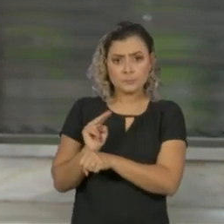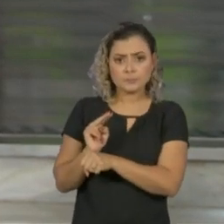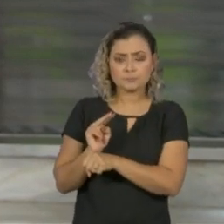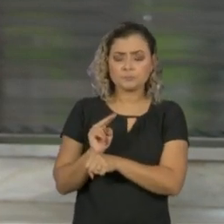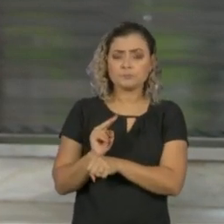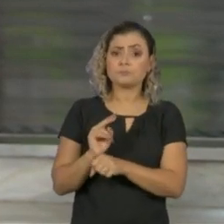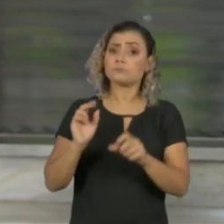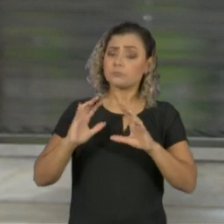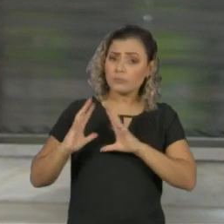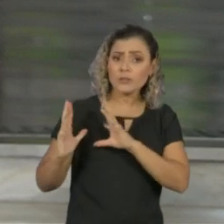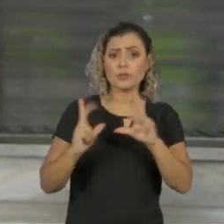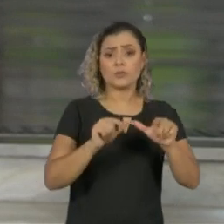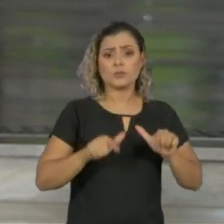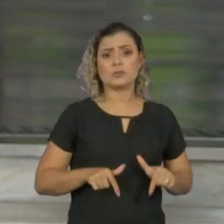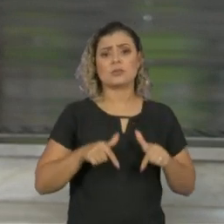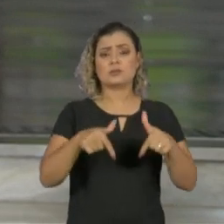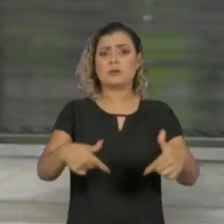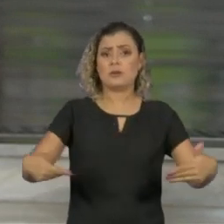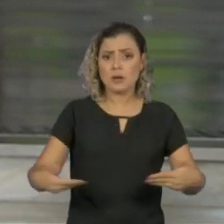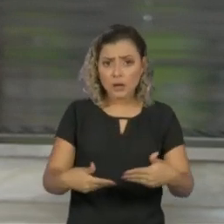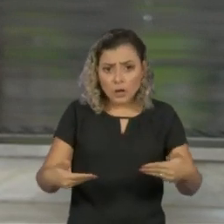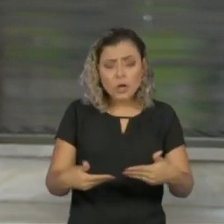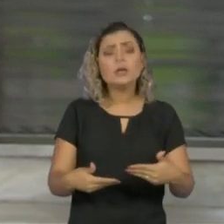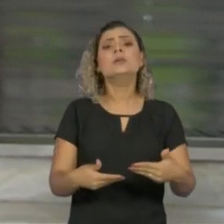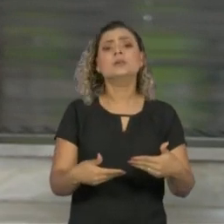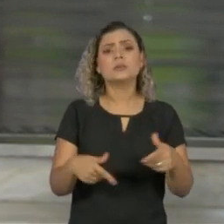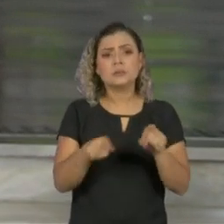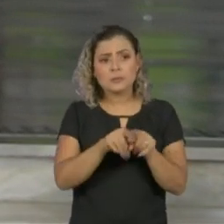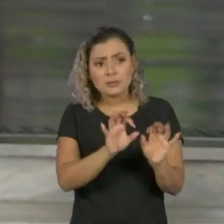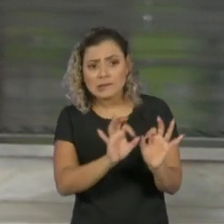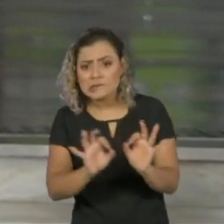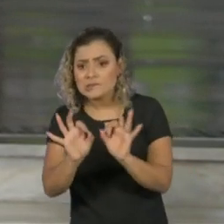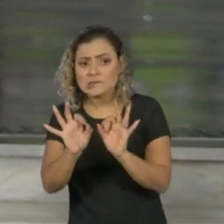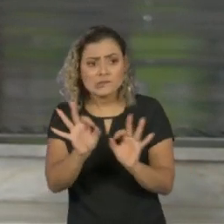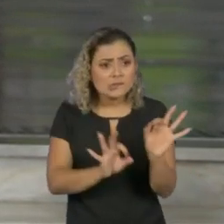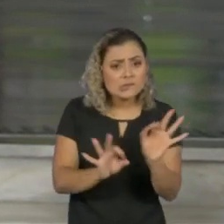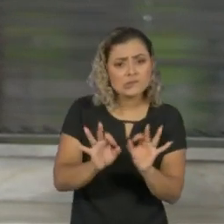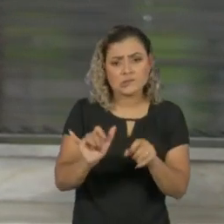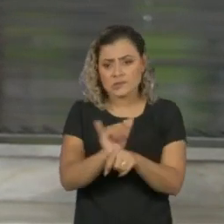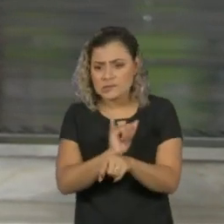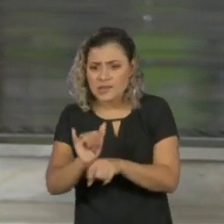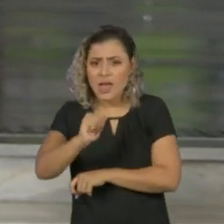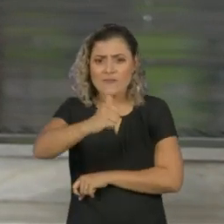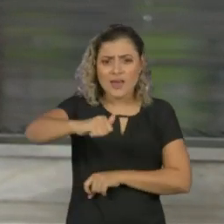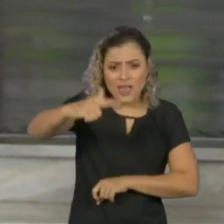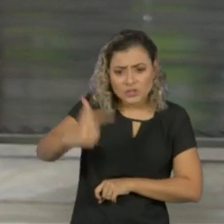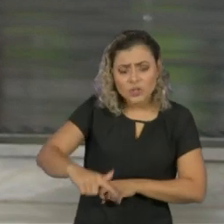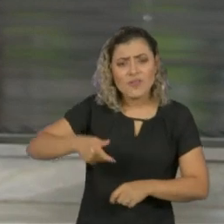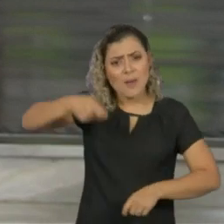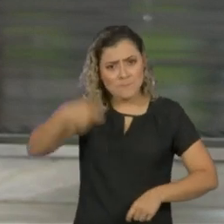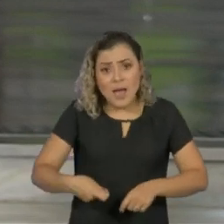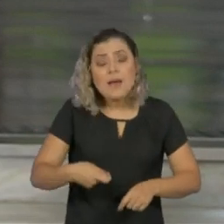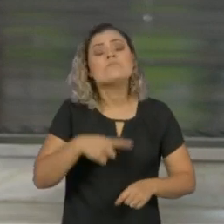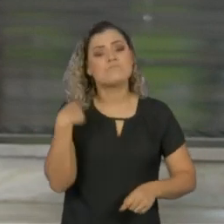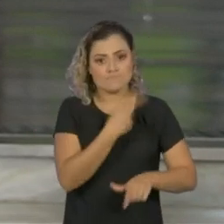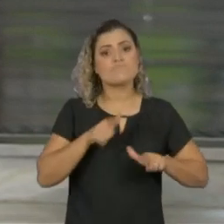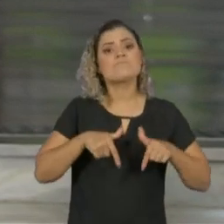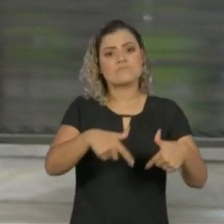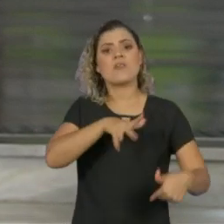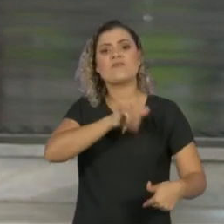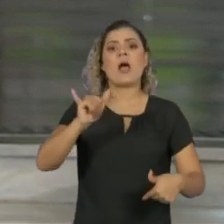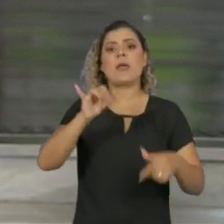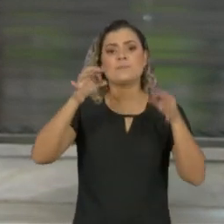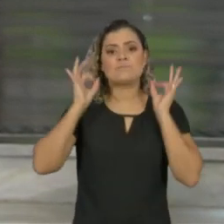E todas as medidas que tivemos que adotar, revisar, ampliar e muitas vezes endurecer, nós adotaremos aqui